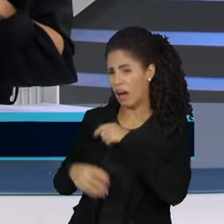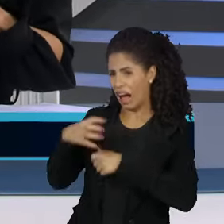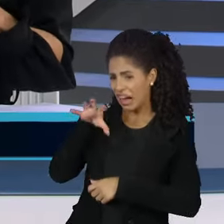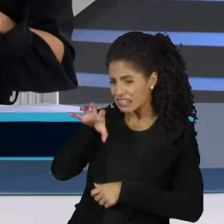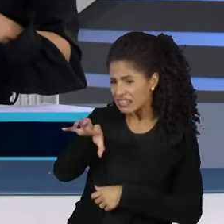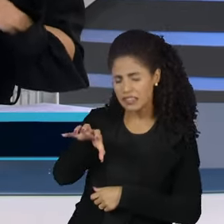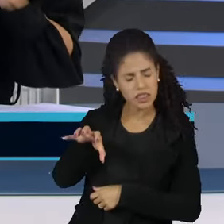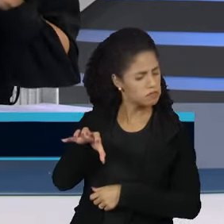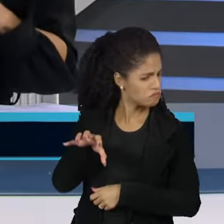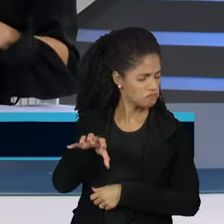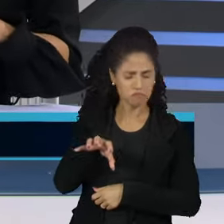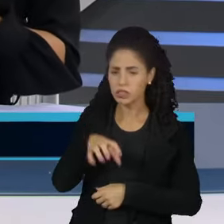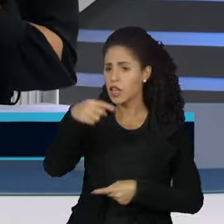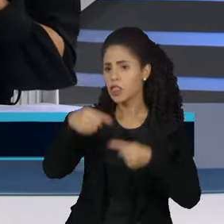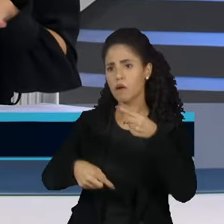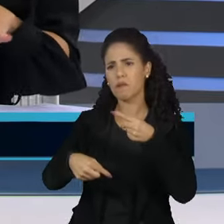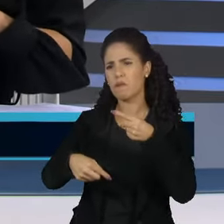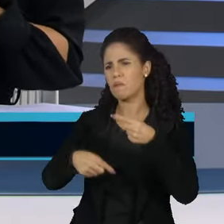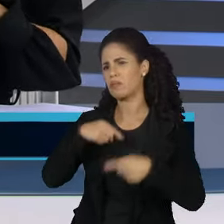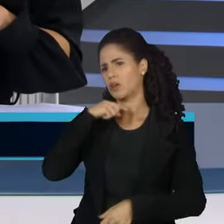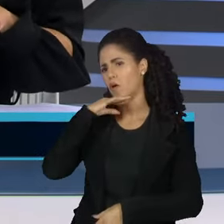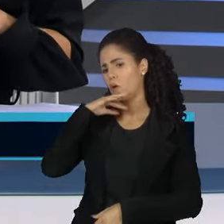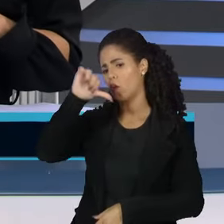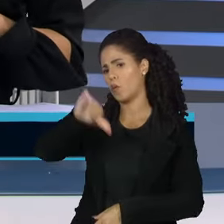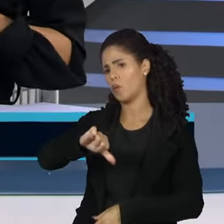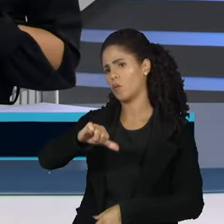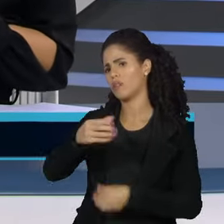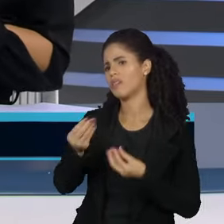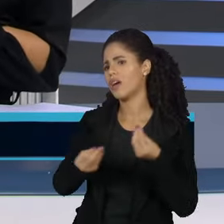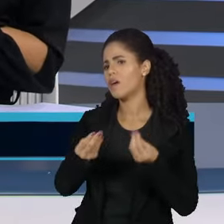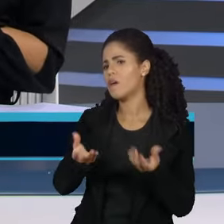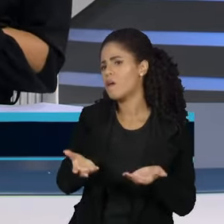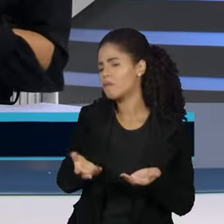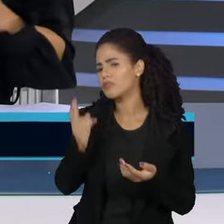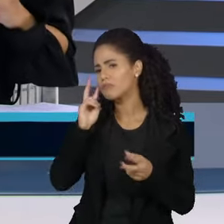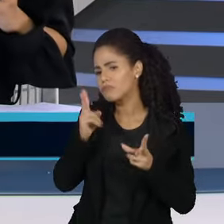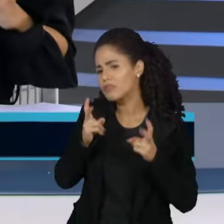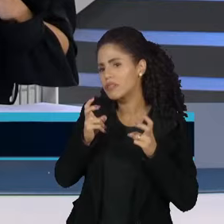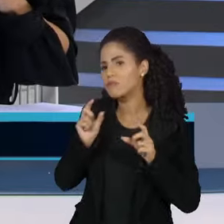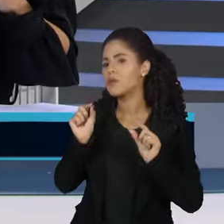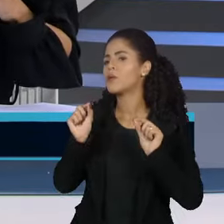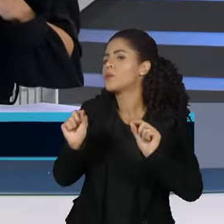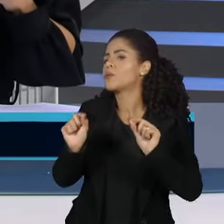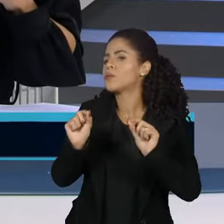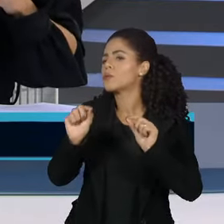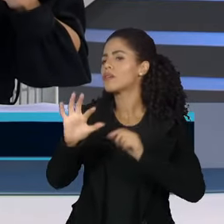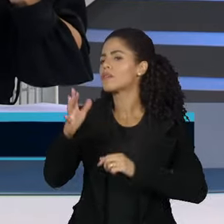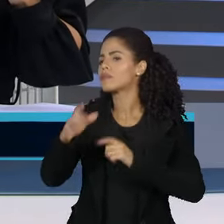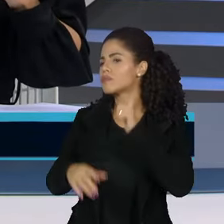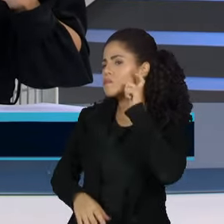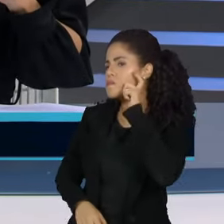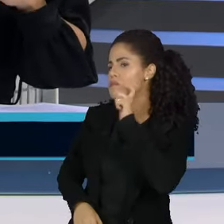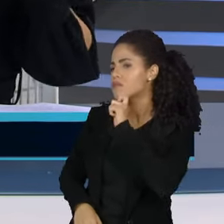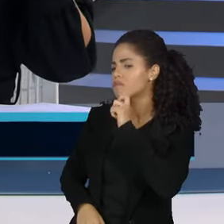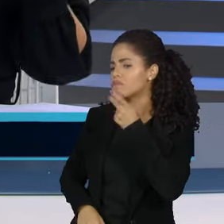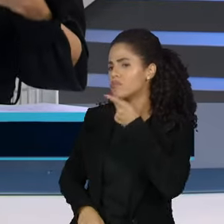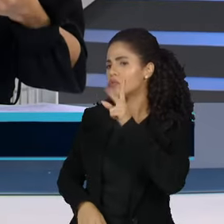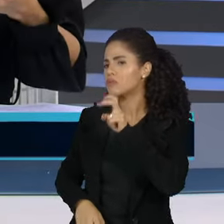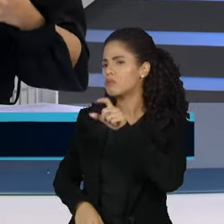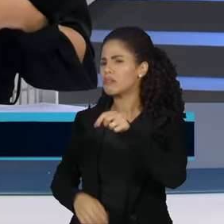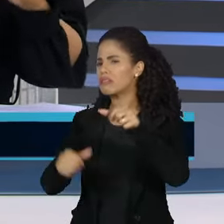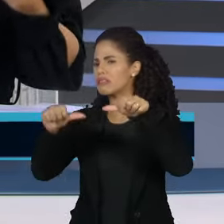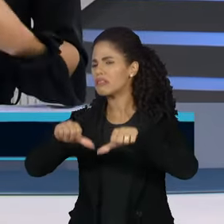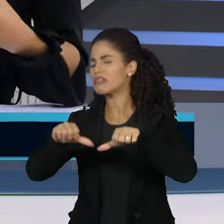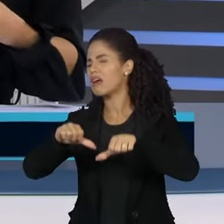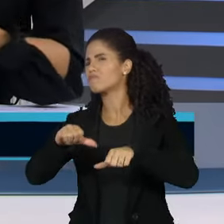está péssimo, ou seja, ele foi bem claro, não fez nenhum jogo de cena ali naquela conversa. O que Macron alega ser